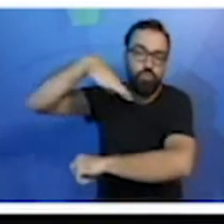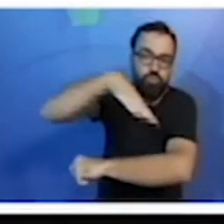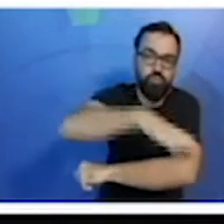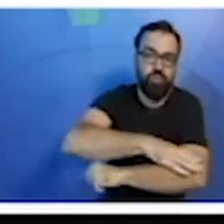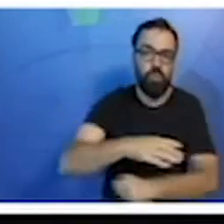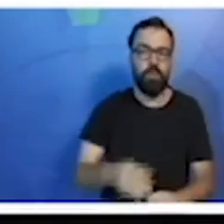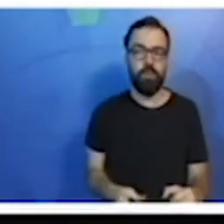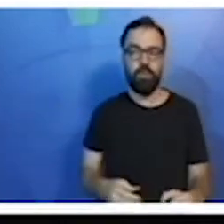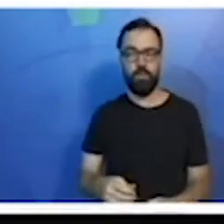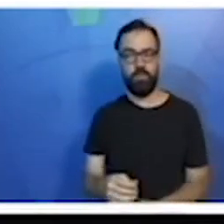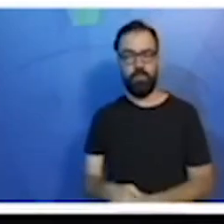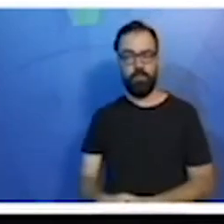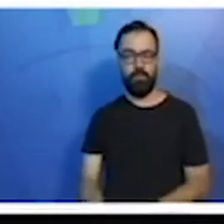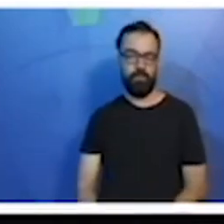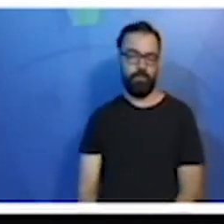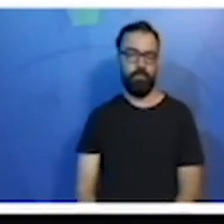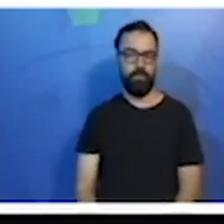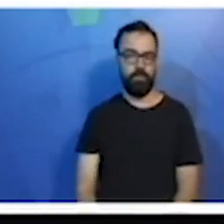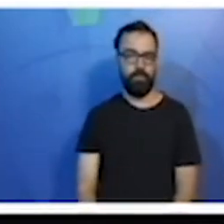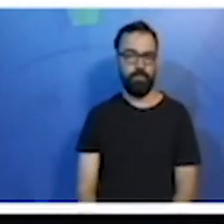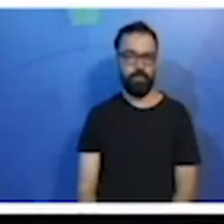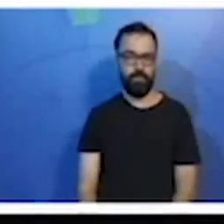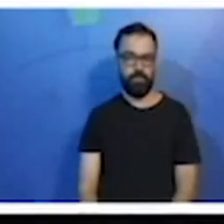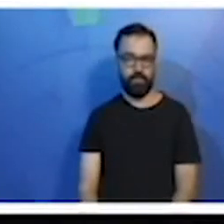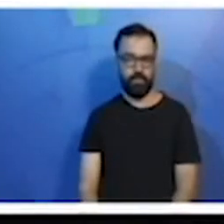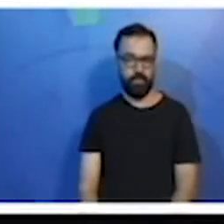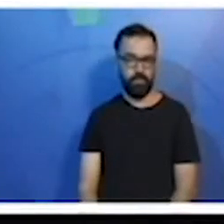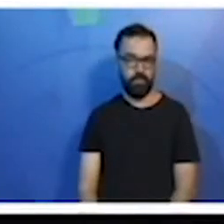circuito acidentado né com o percurso acidentado